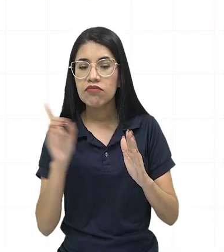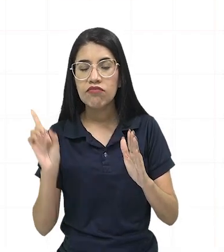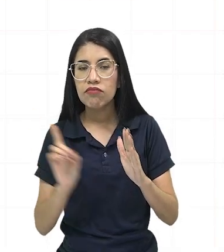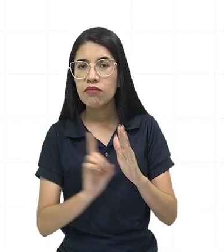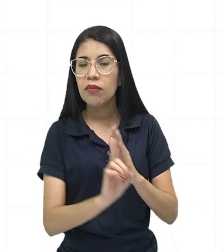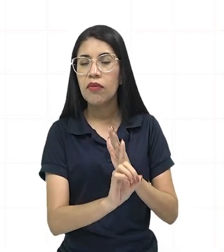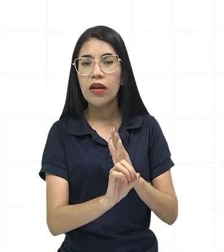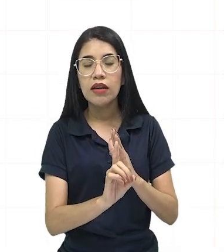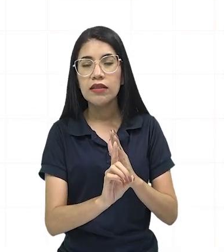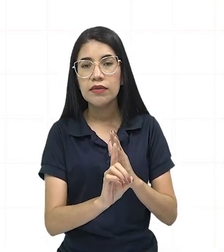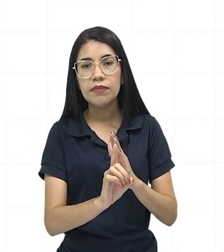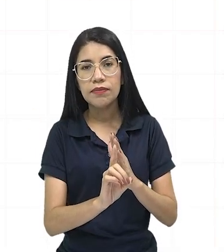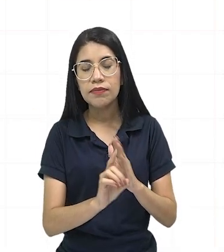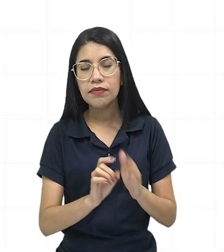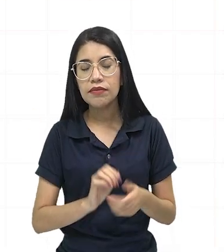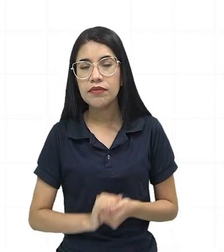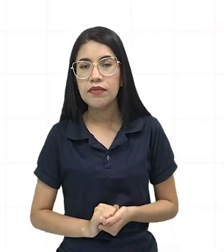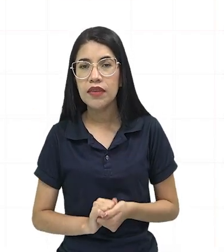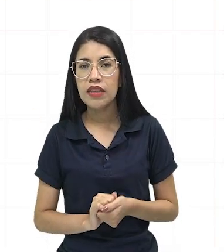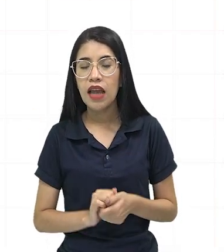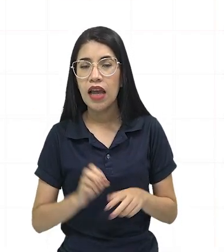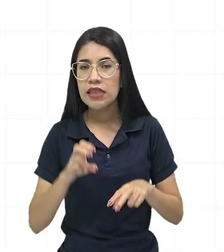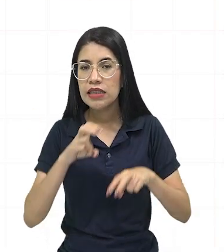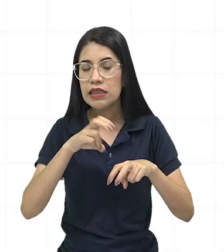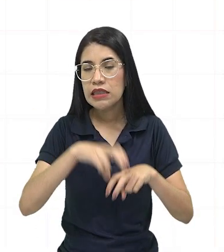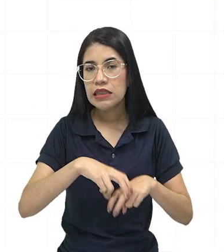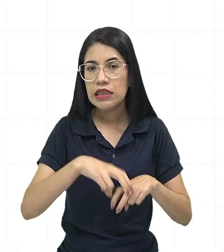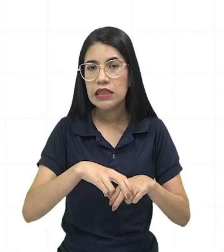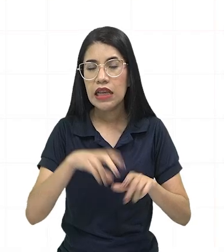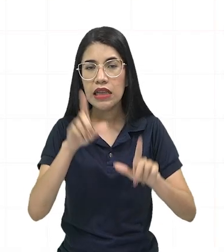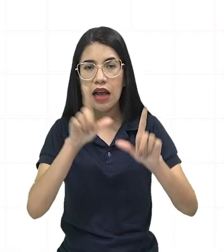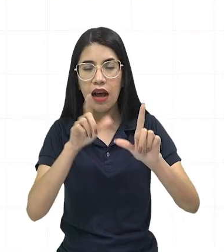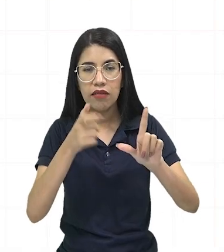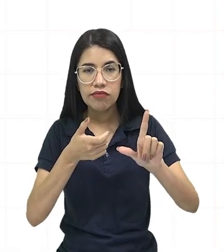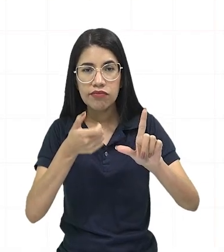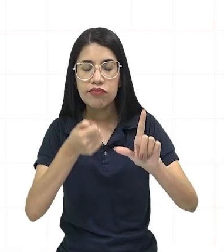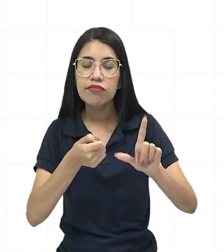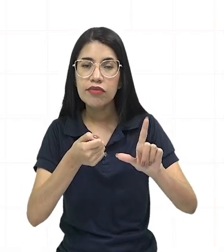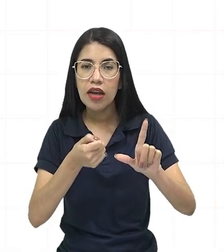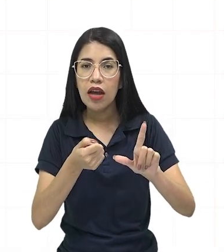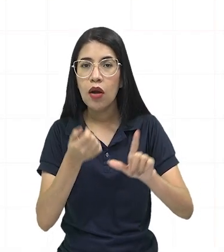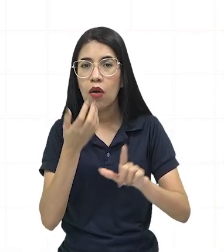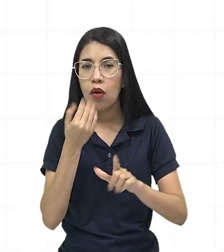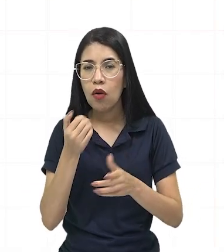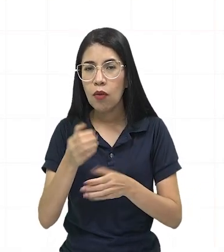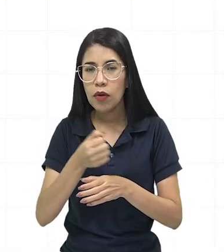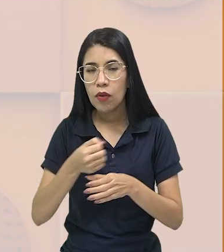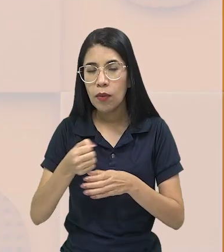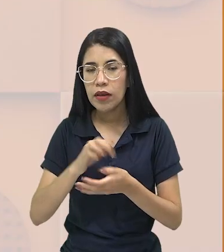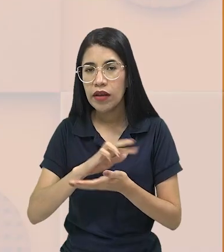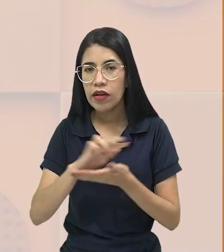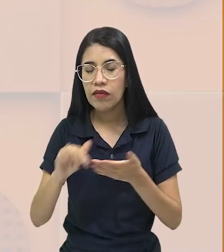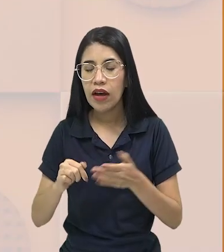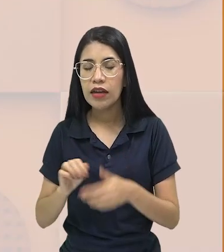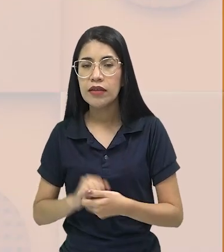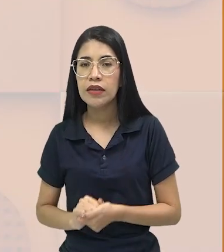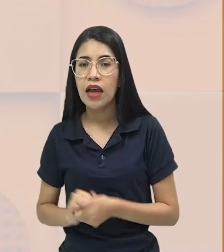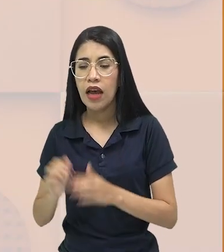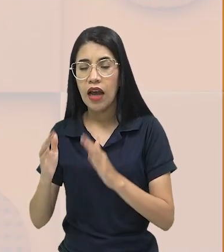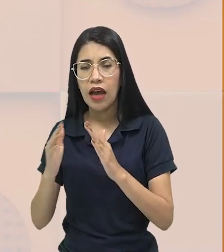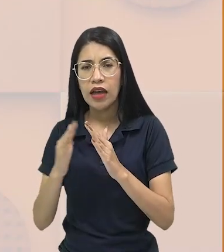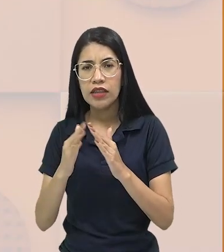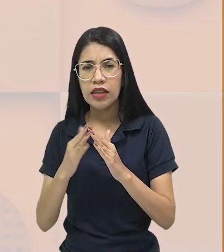pedir licença, entra, se senta no teu sofá, liga a tua TV, come tua comida, e você chega em casa, encontra